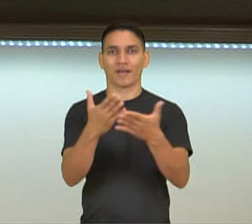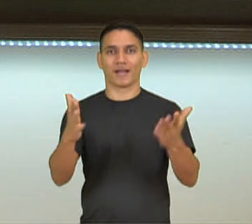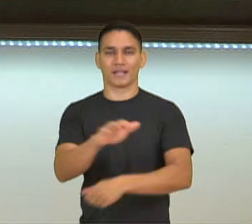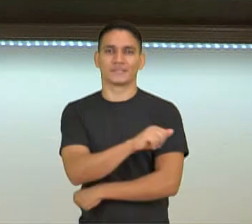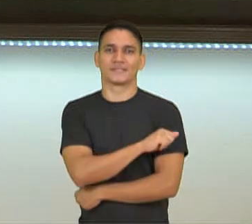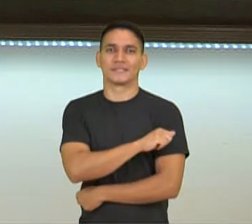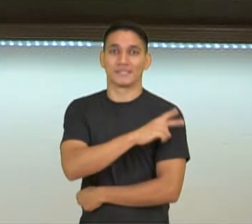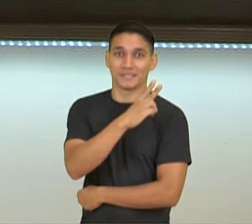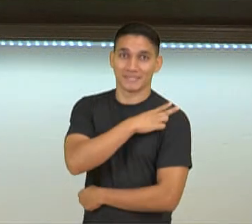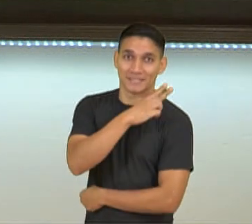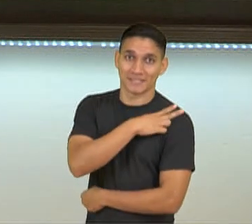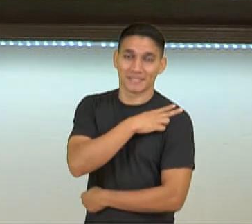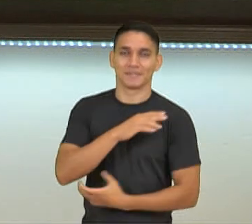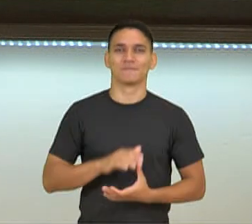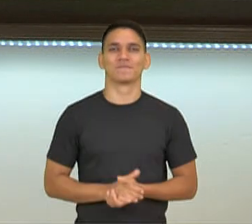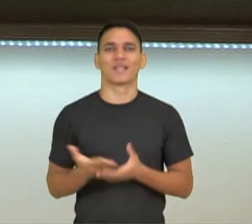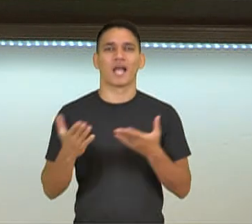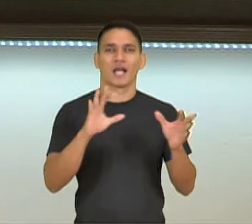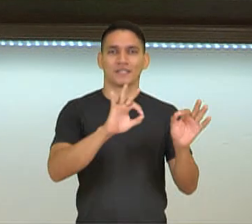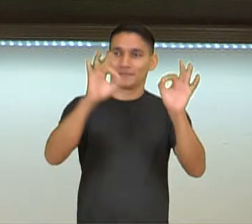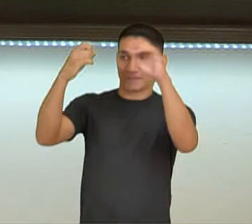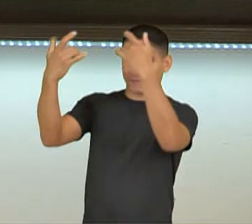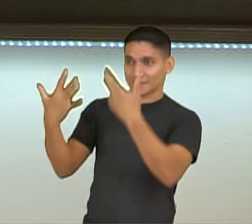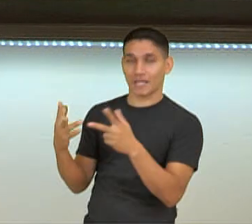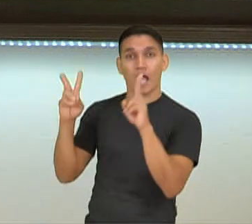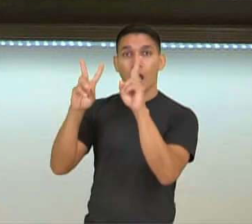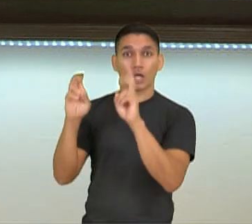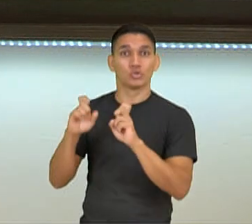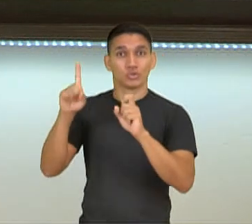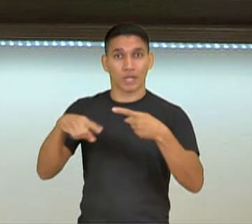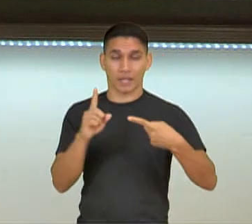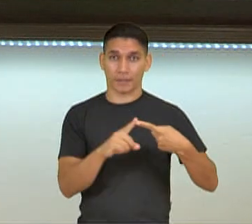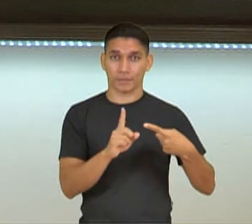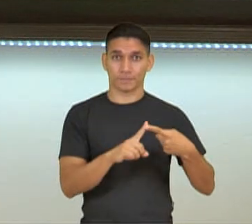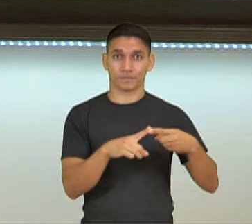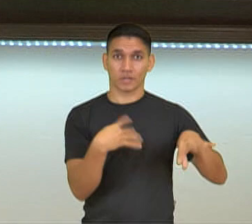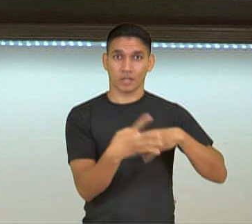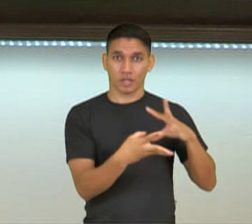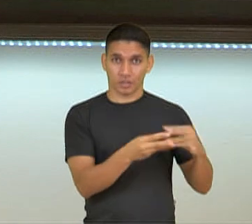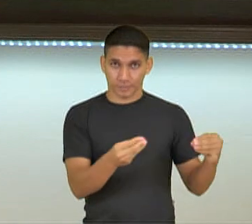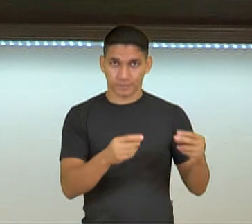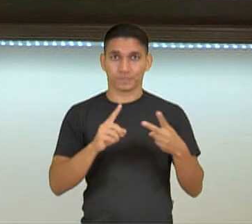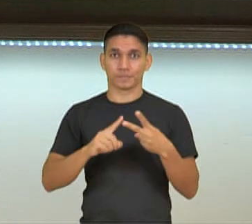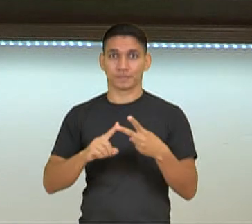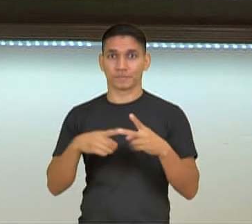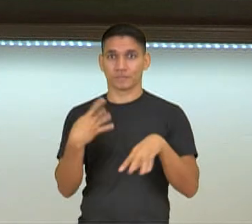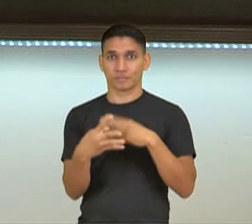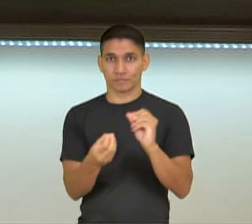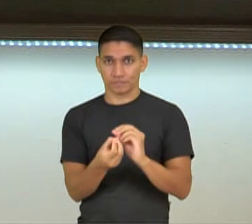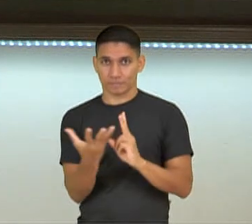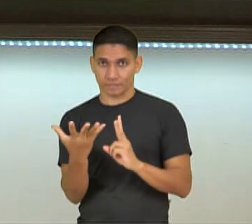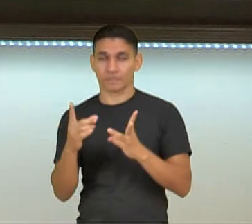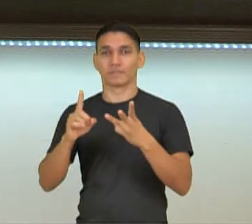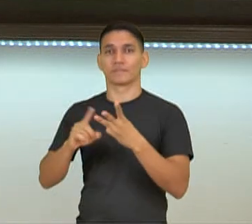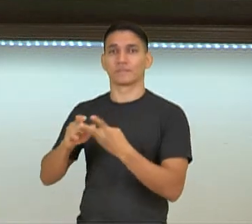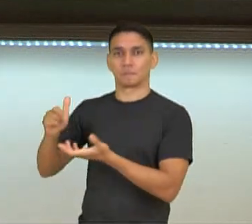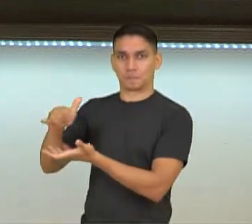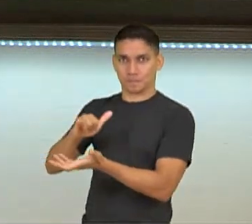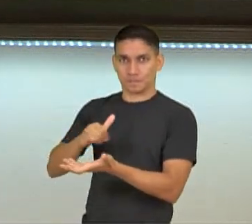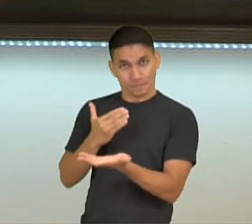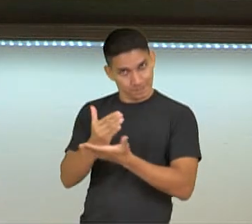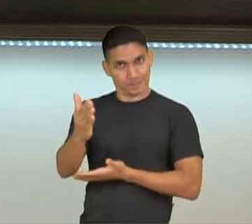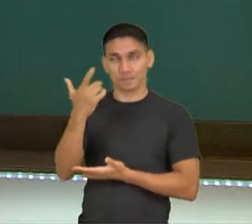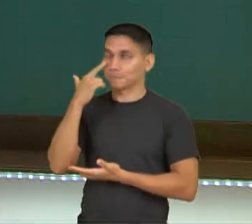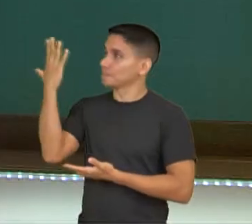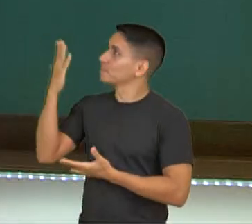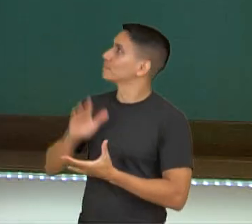Olá, estudantes da segunda série. Neste vídeo vamos falar sobre solução, coloide e suspensão. Vamos lá?